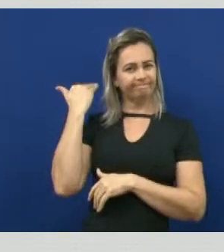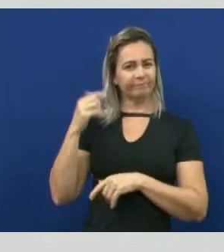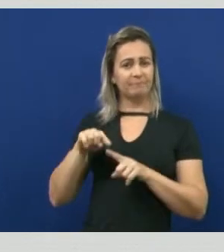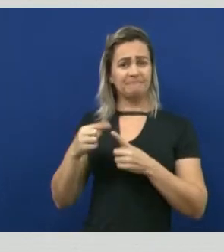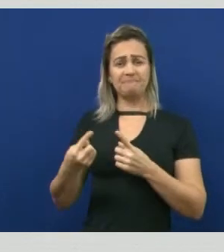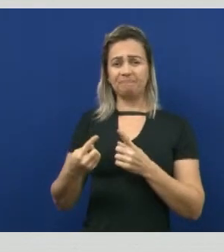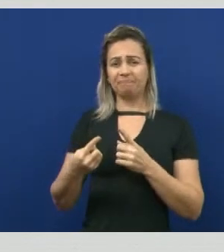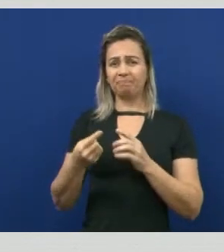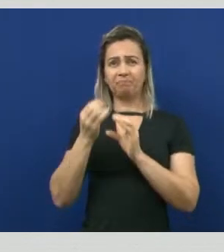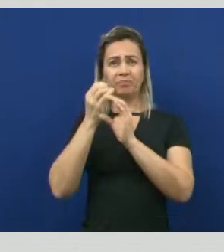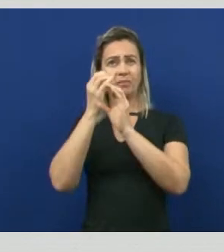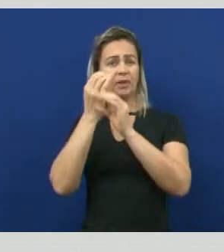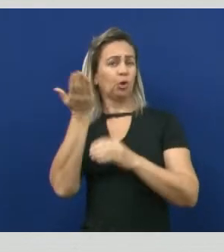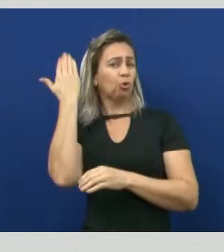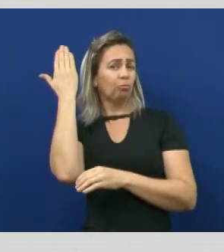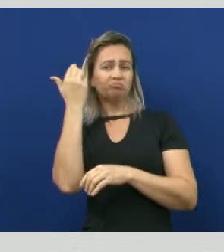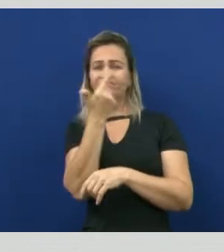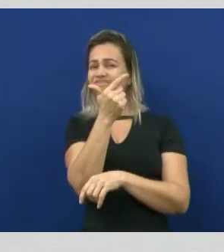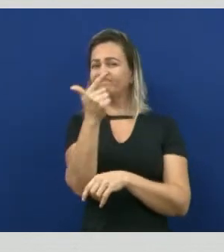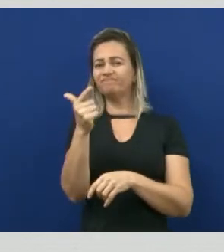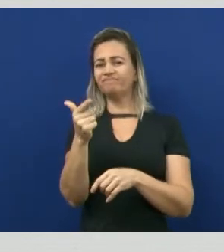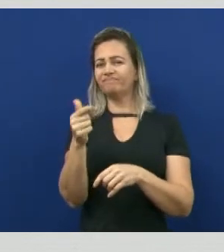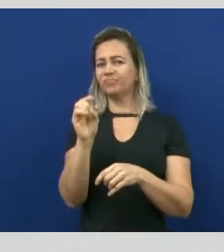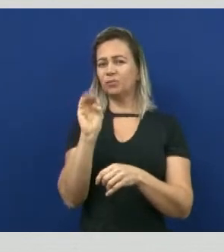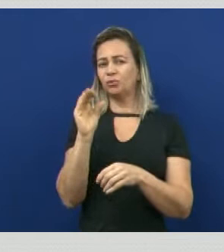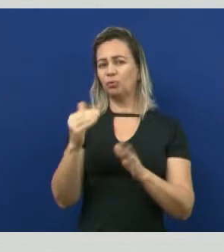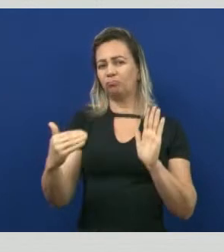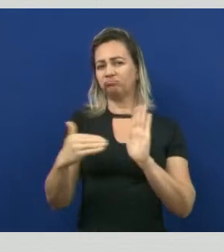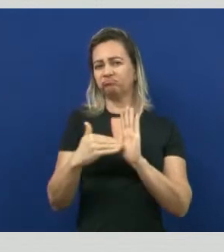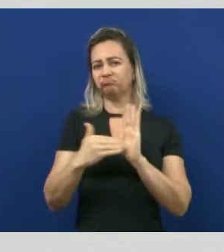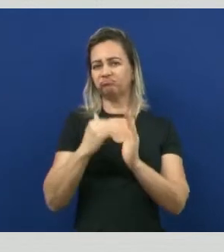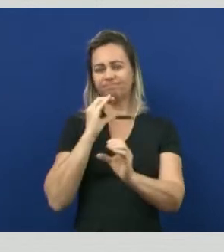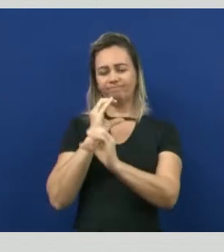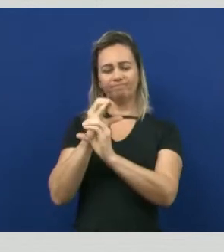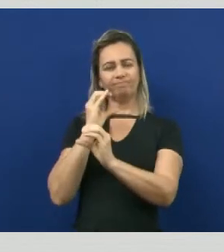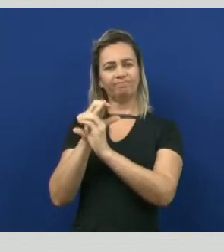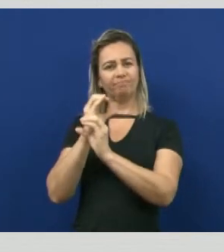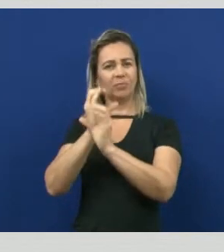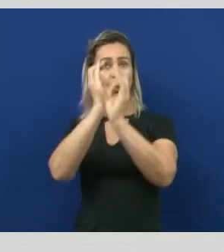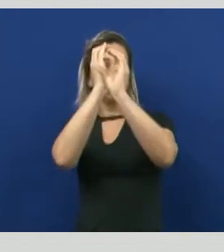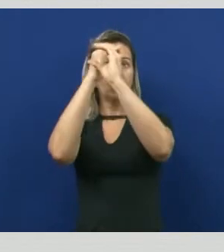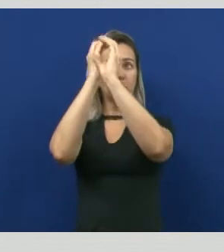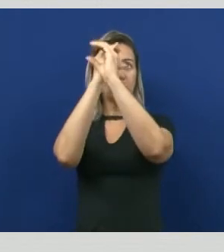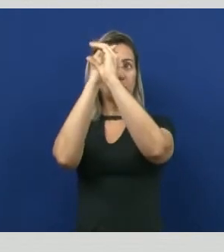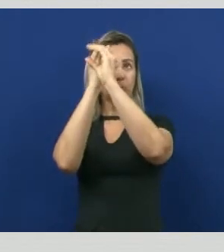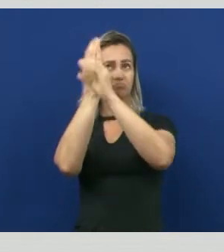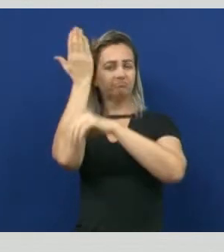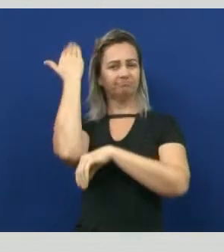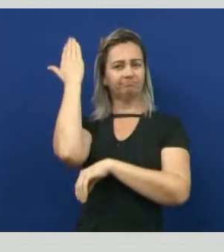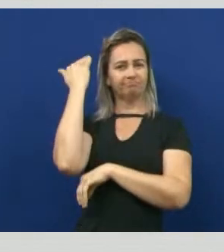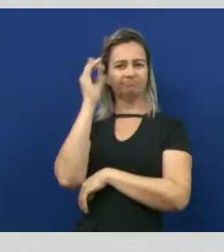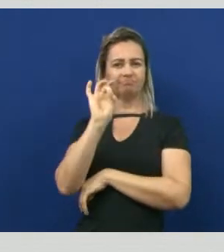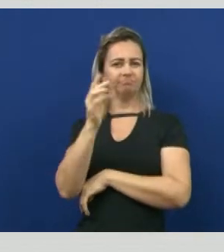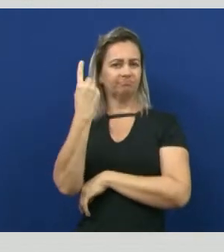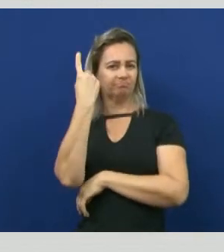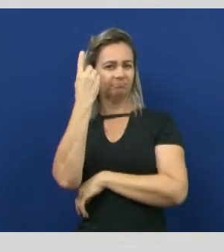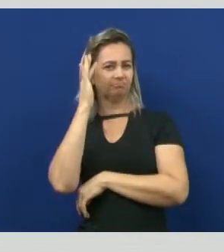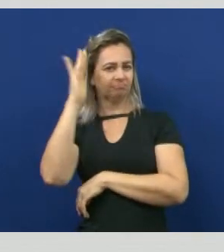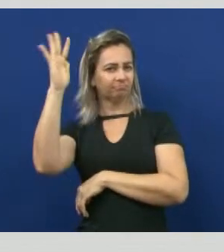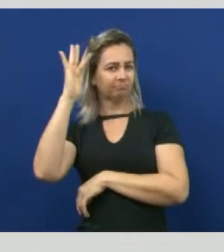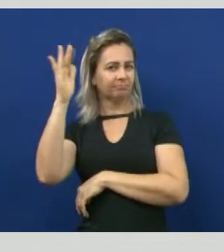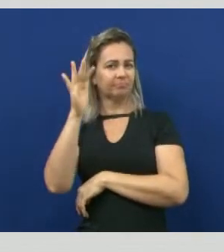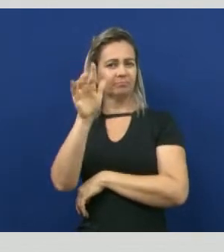simples luneta conseguia já quebrar uma barreira grande no pensamento. Tanto é que Galileu observou as luas